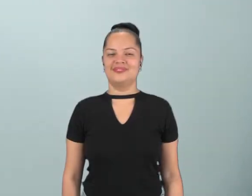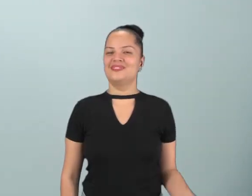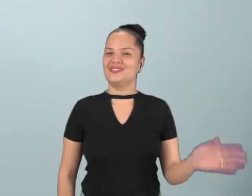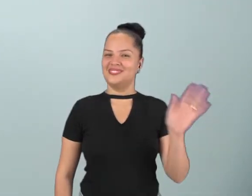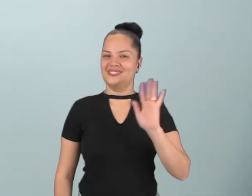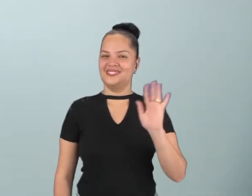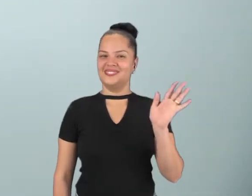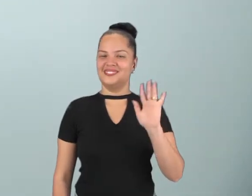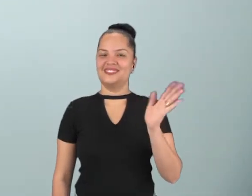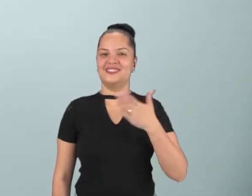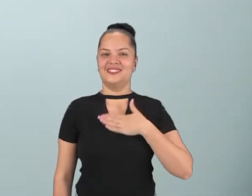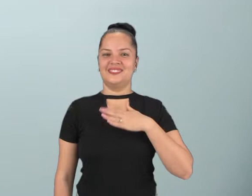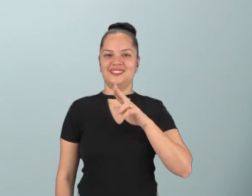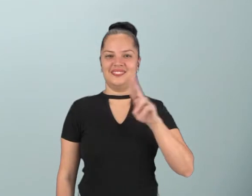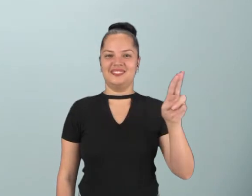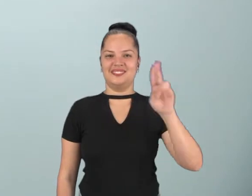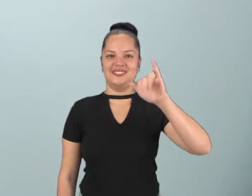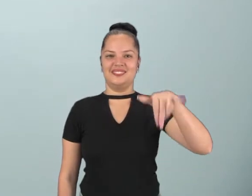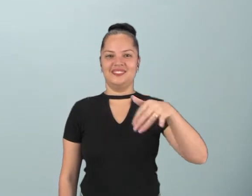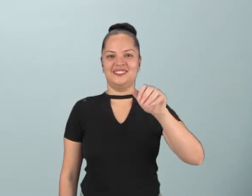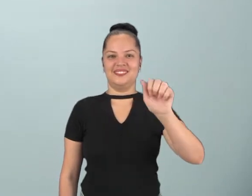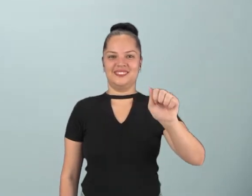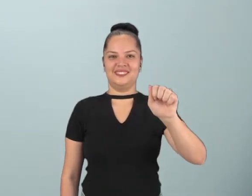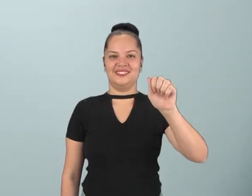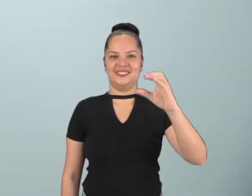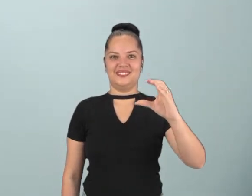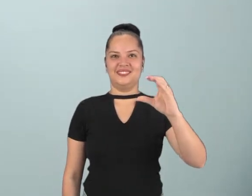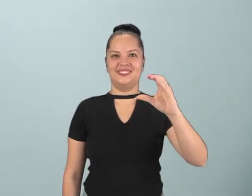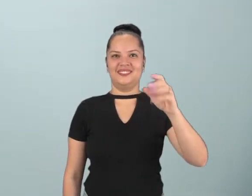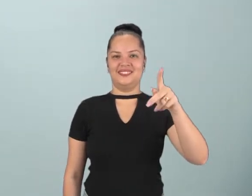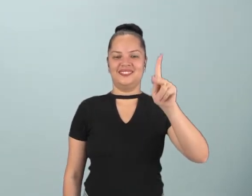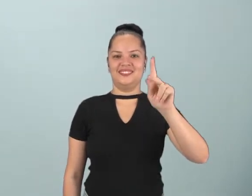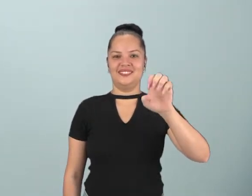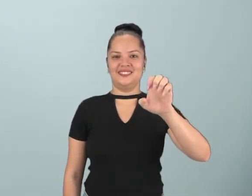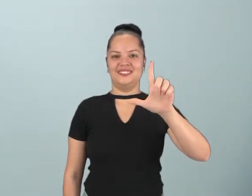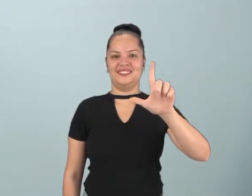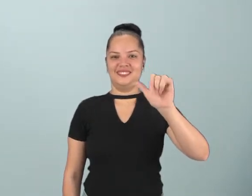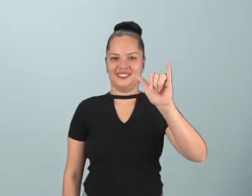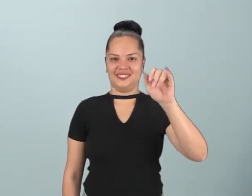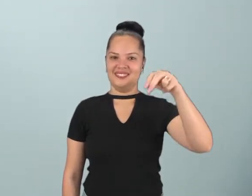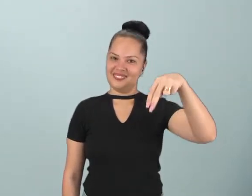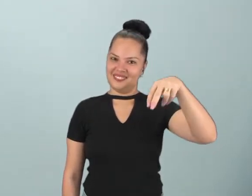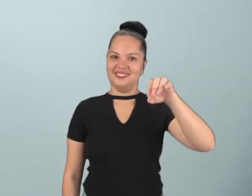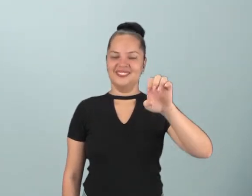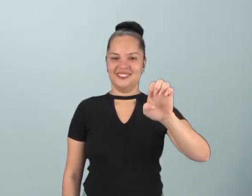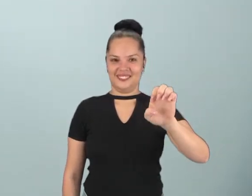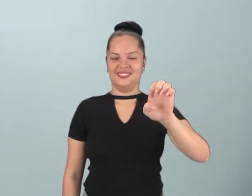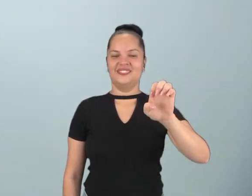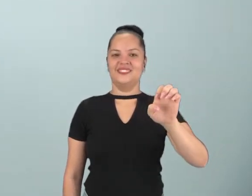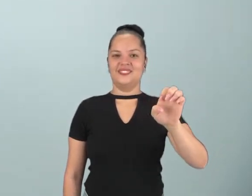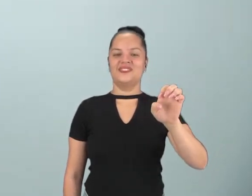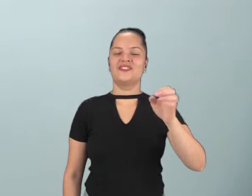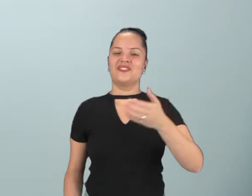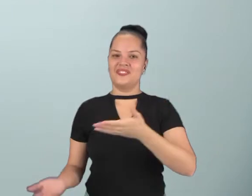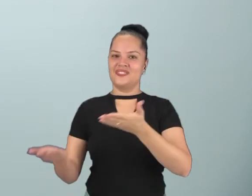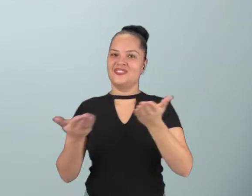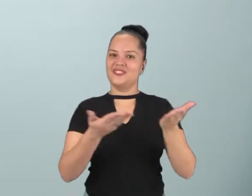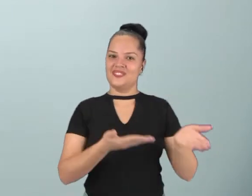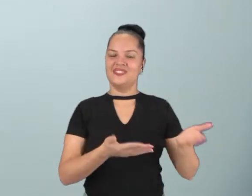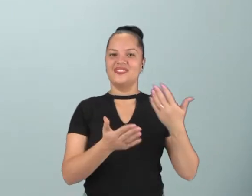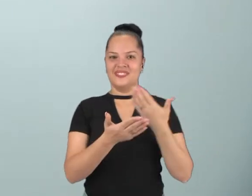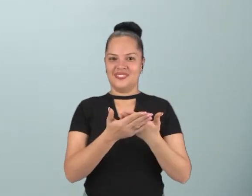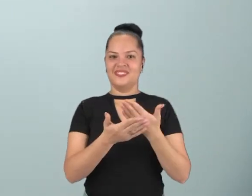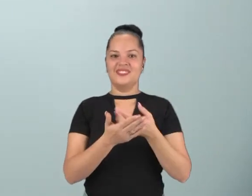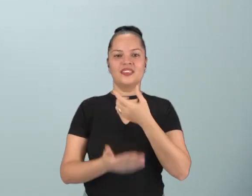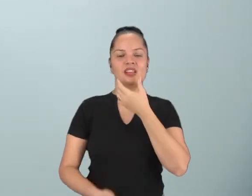Hello guys, my name is Jaqueline and welcome back to our English classes. Olá pessoal, meu nome é Jaqueline e sejam bem-vindos à nossa